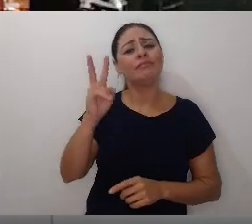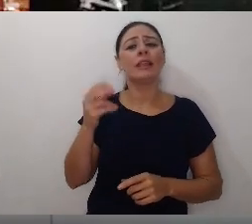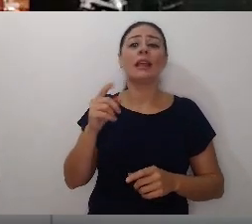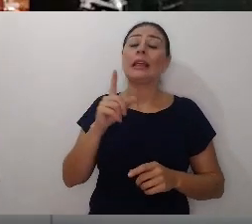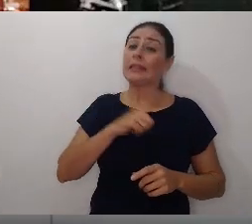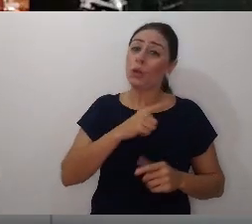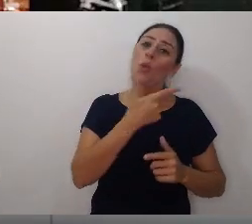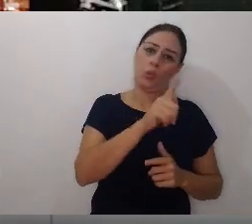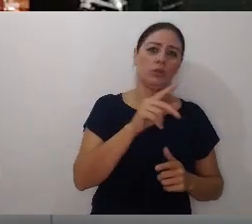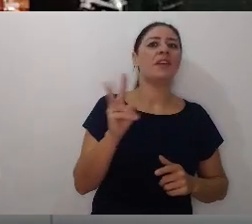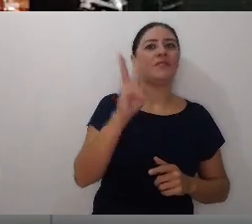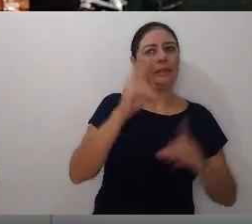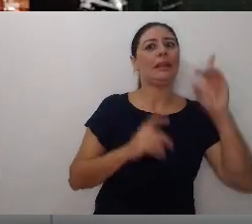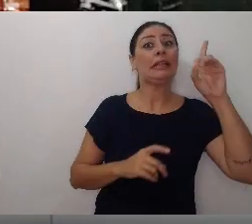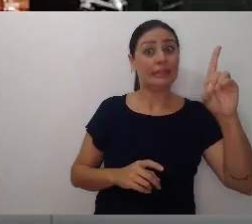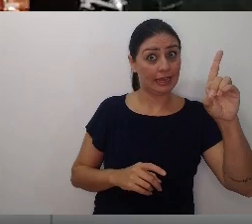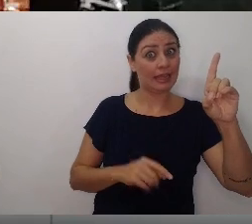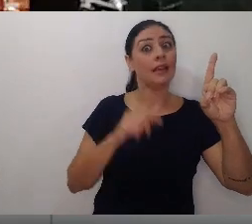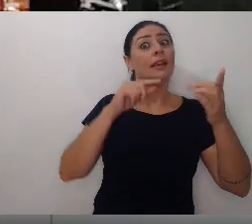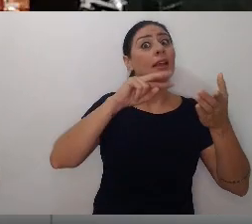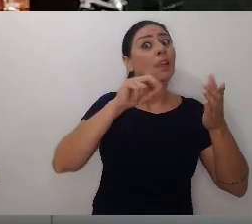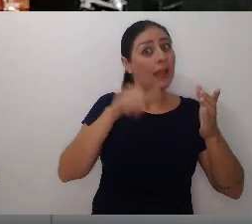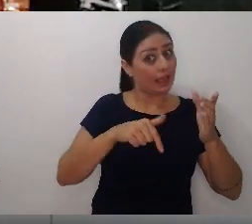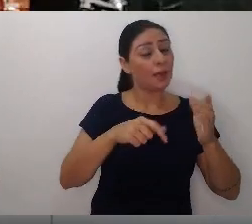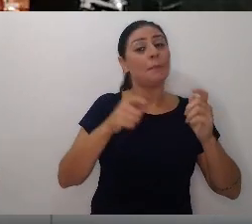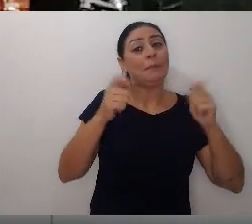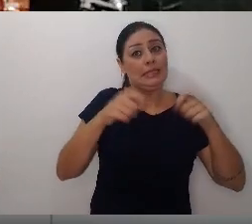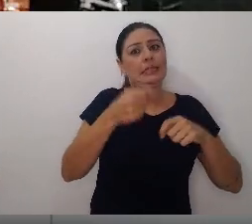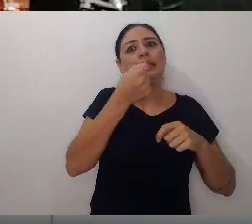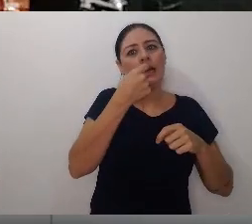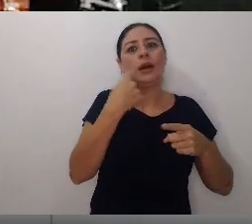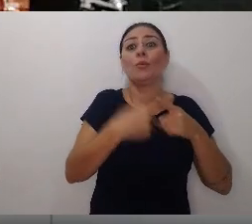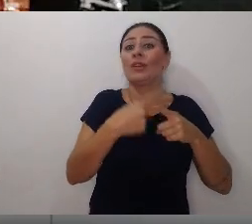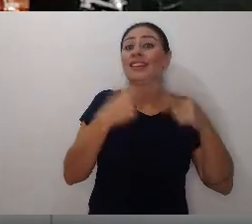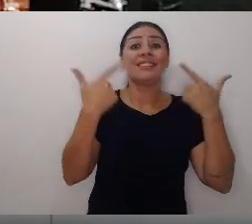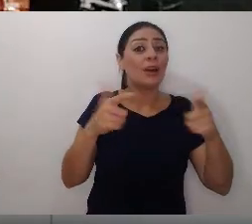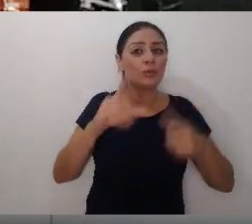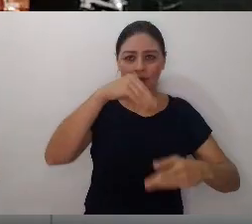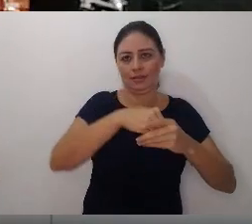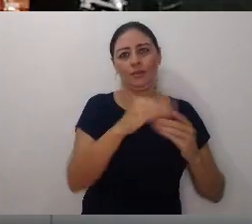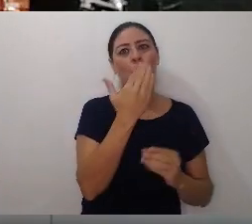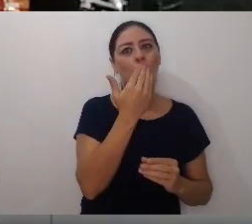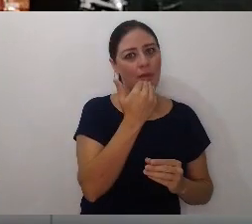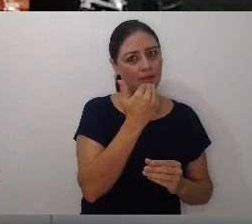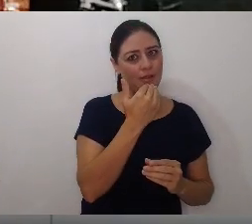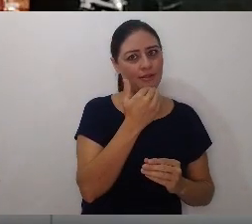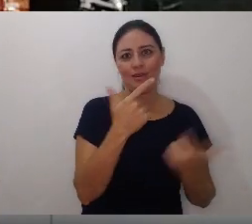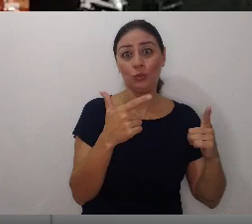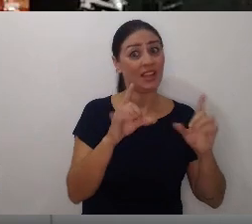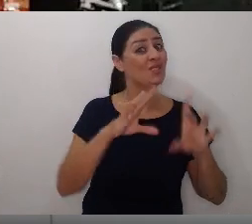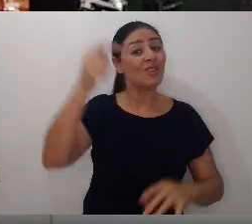nossos netos? Não, então não vamos ficar dando polivitamínico. Eu falei da vitamina D porque ela não tem quase